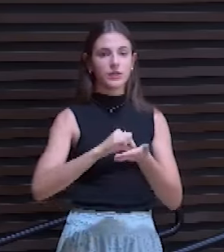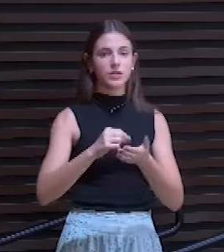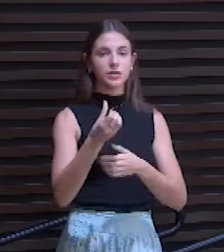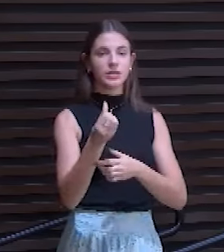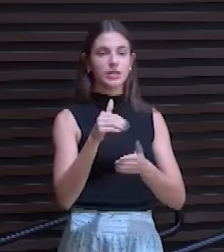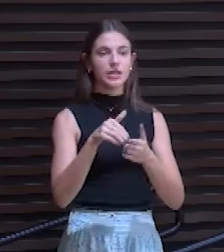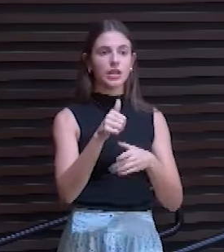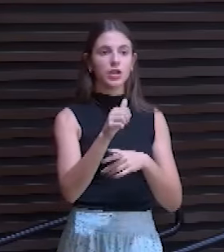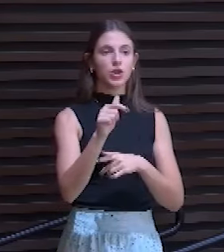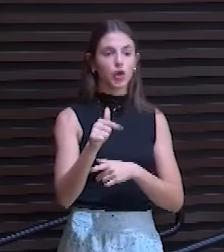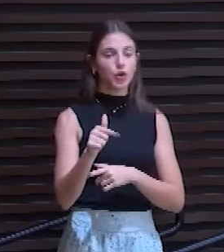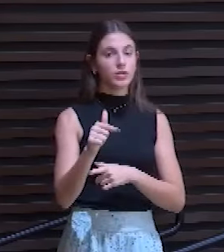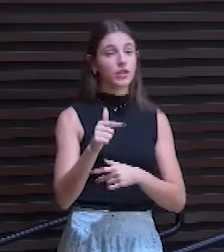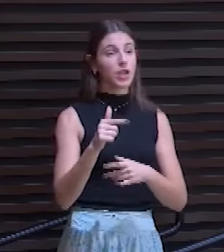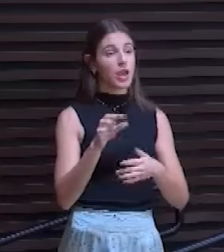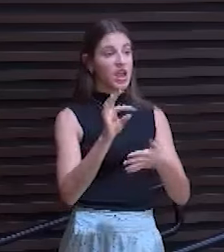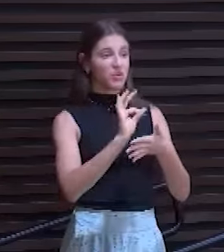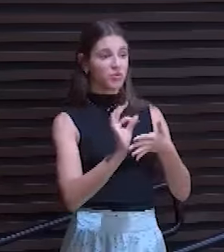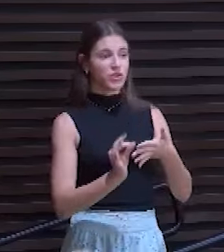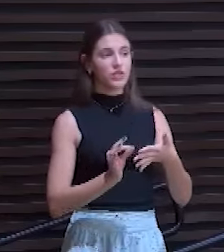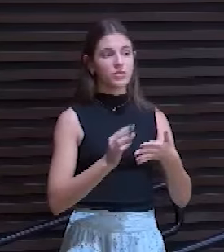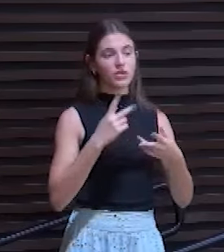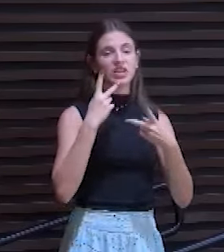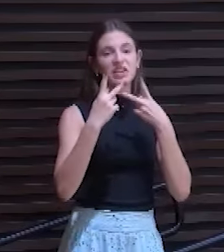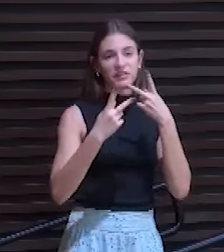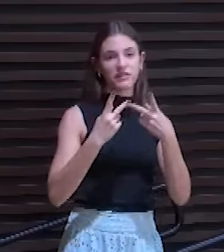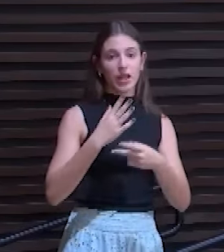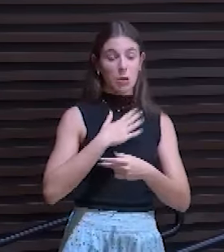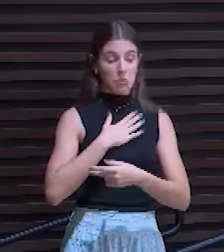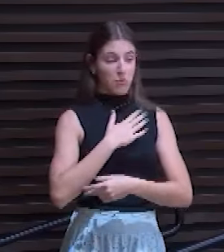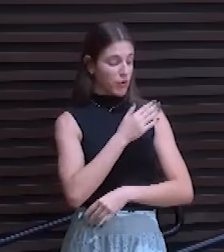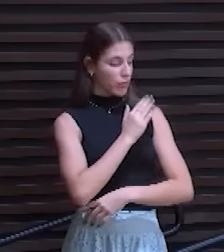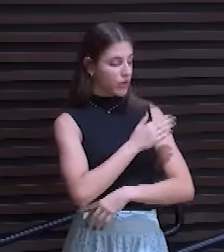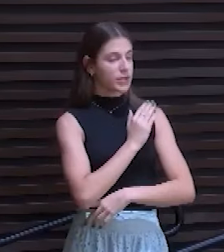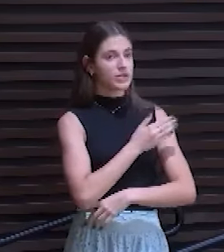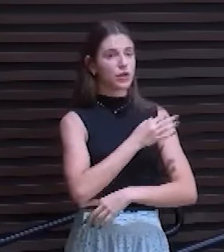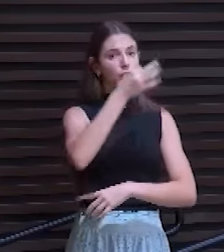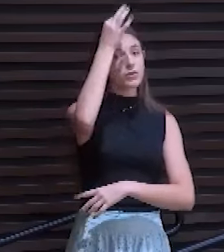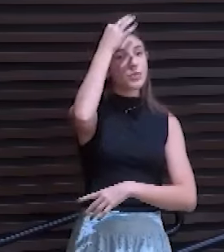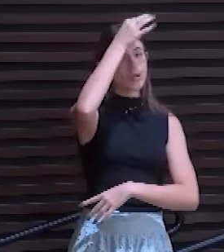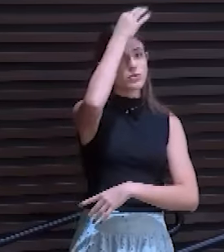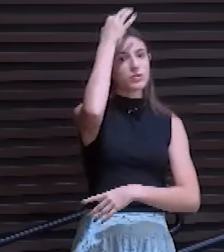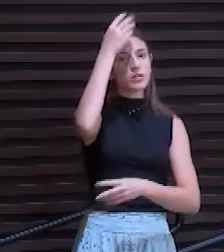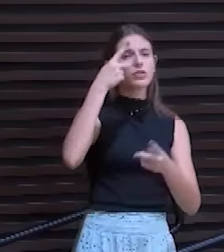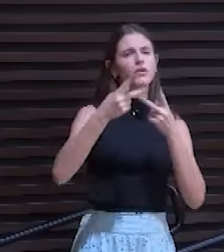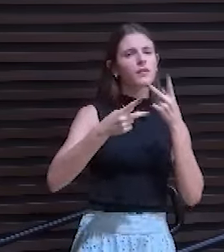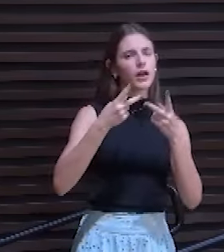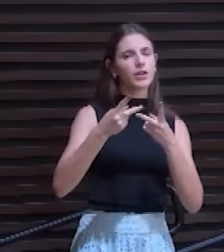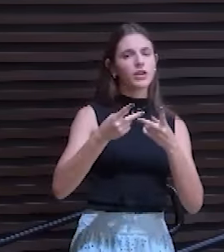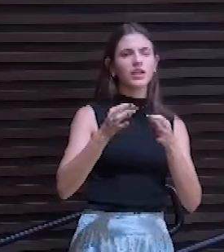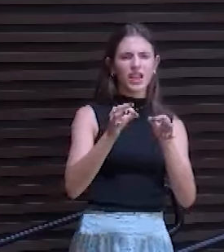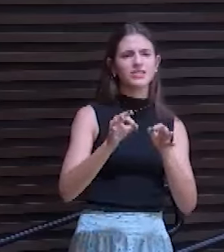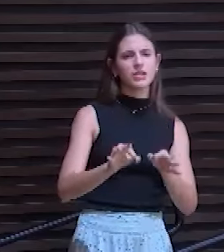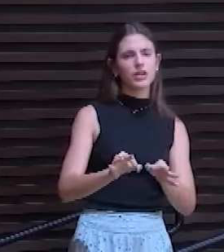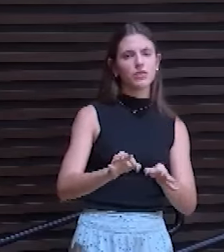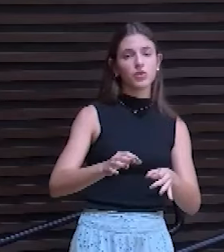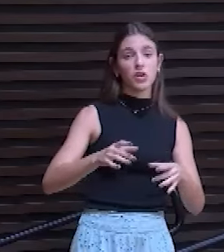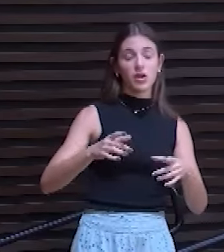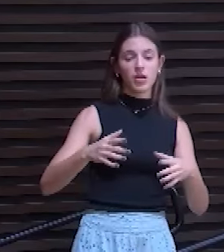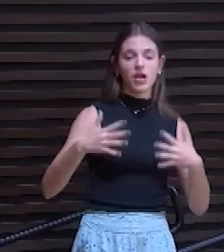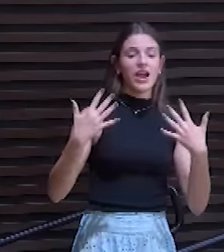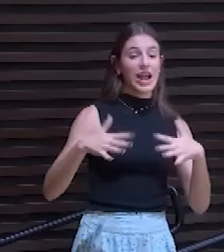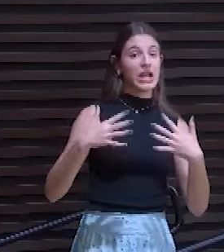que fala muito ao meu coração. O Espírito Santo, através de Paulo, diz assim: de fato, grande fonte